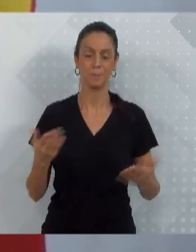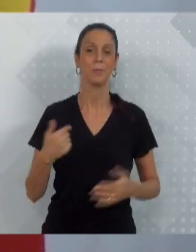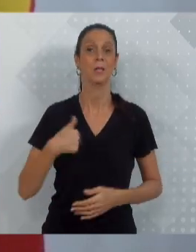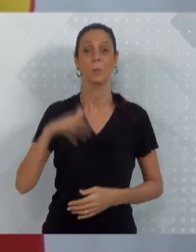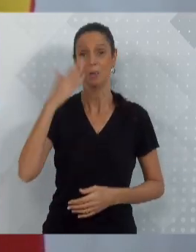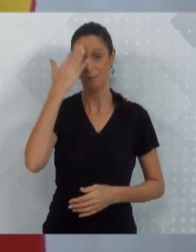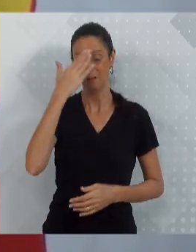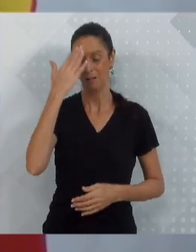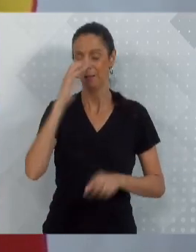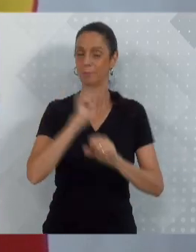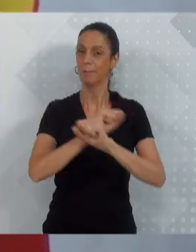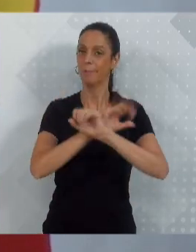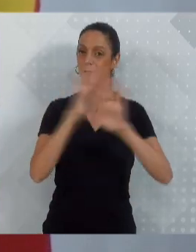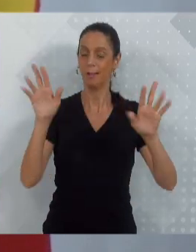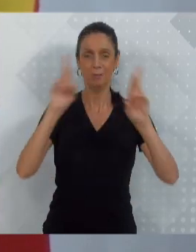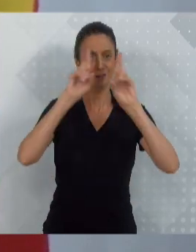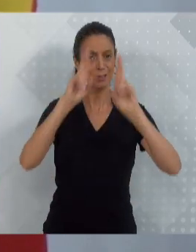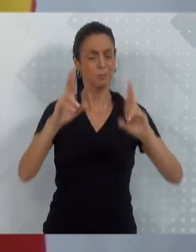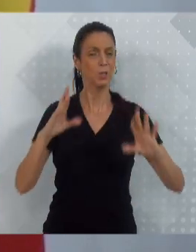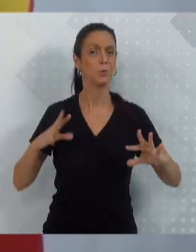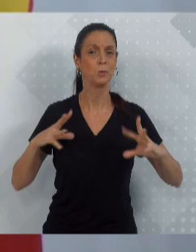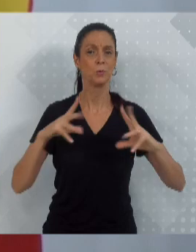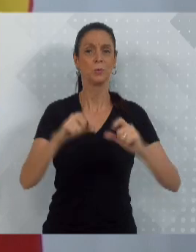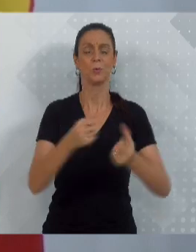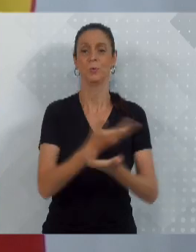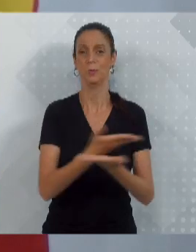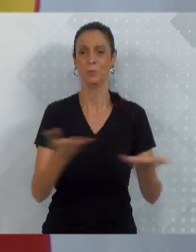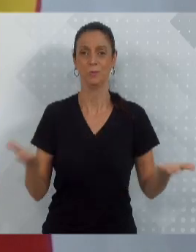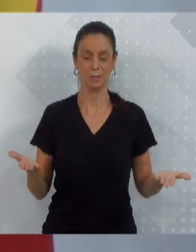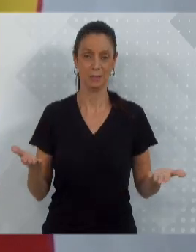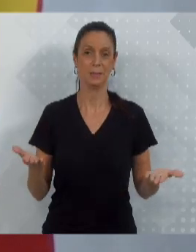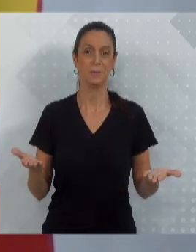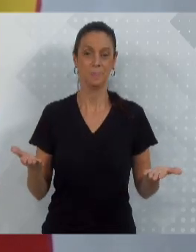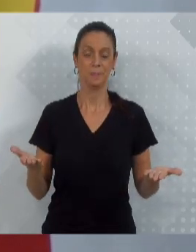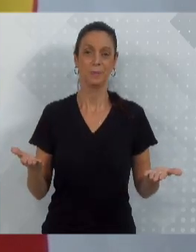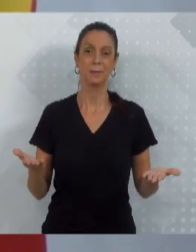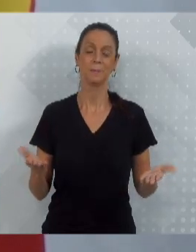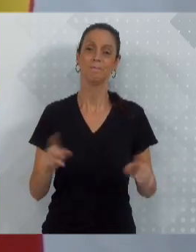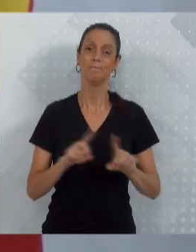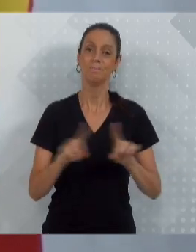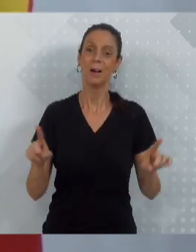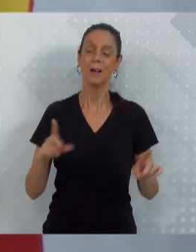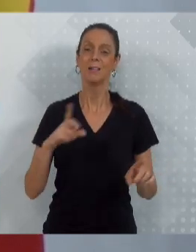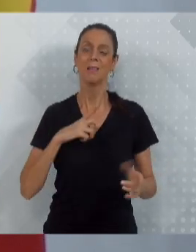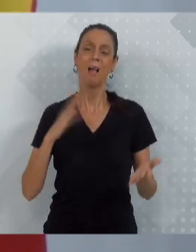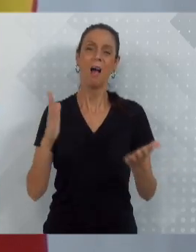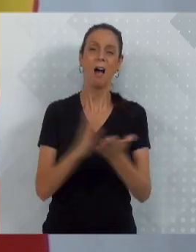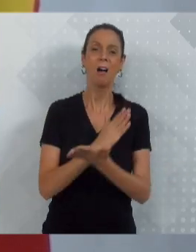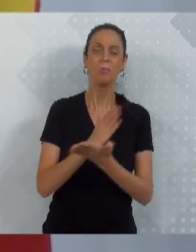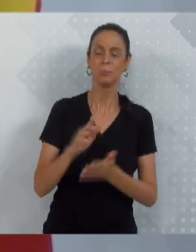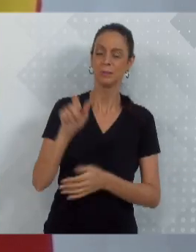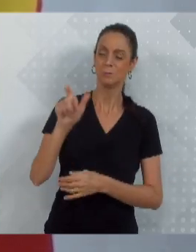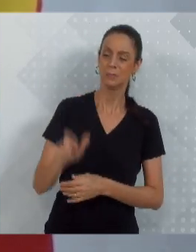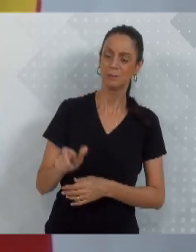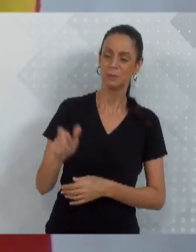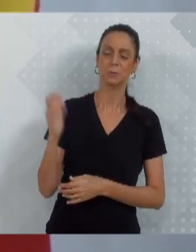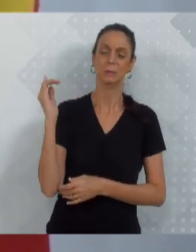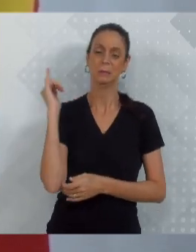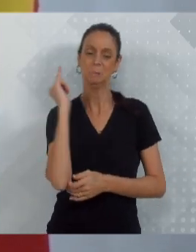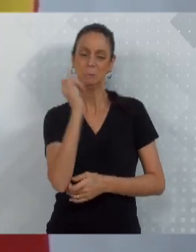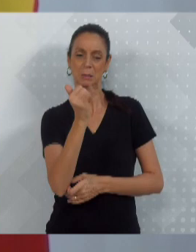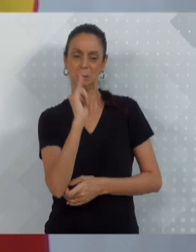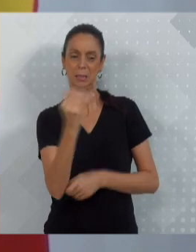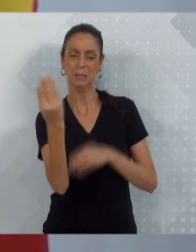entendimento muito claro, e eu respeito todo mundo, eu não sou um cara que vocês vêm falando de nada, mas eu não posso permitir que algumas narrativas que são colocadas na internet sejam